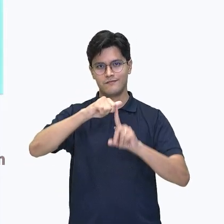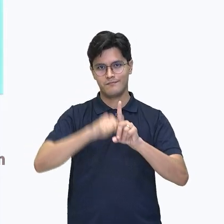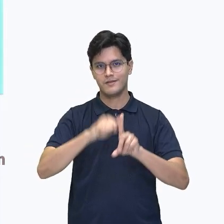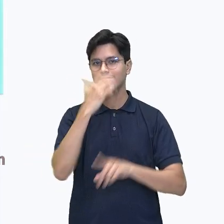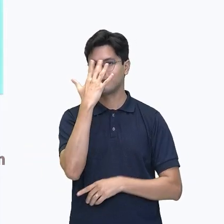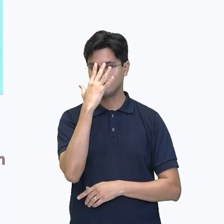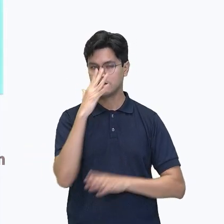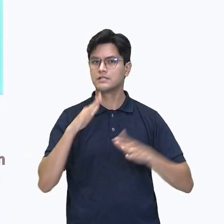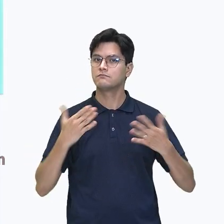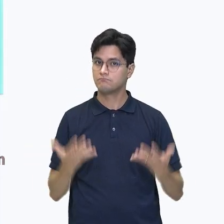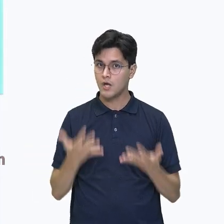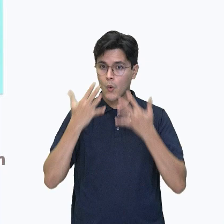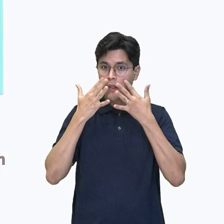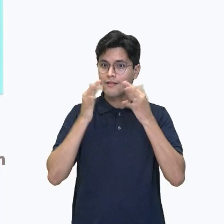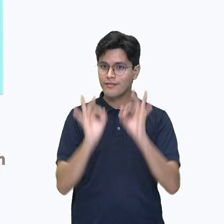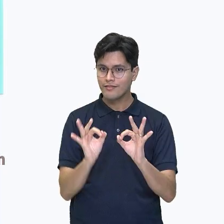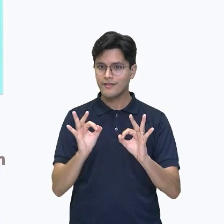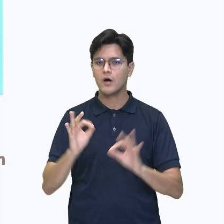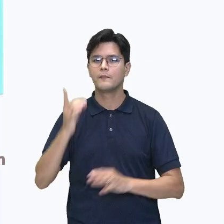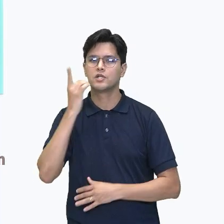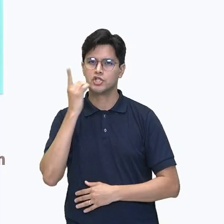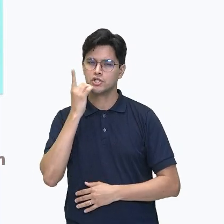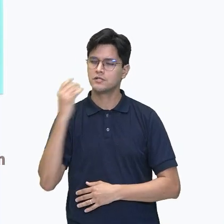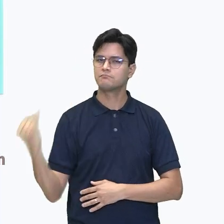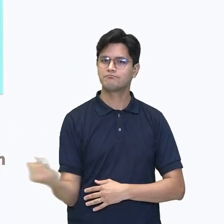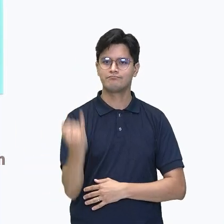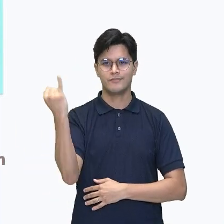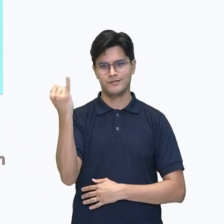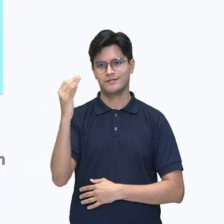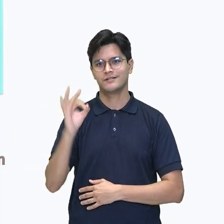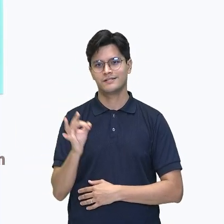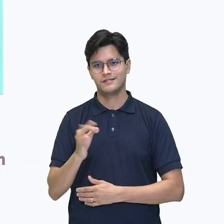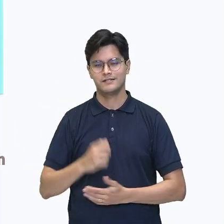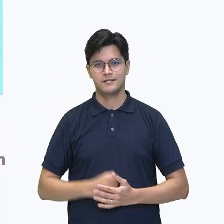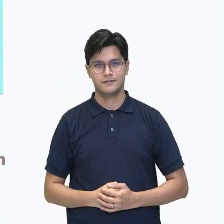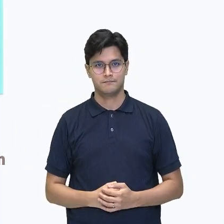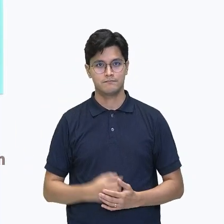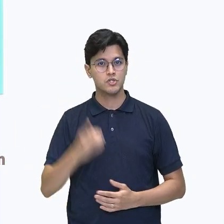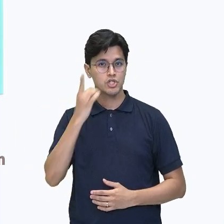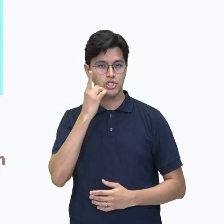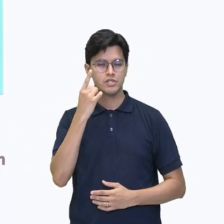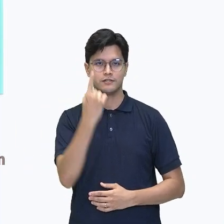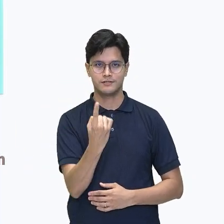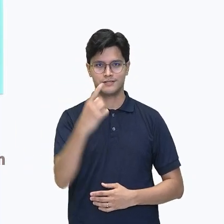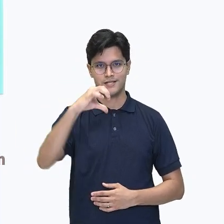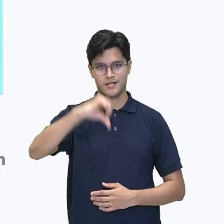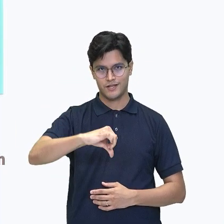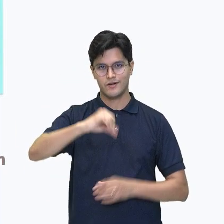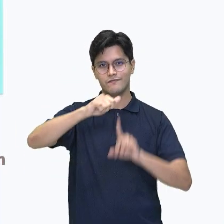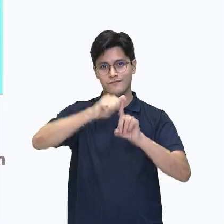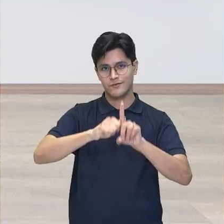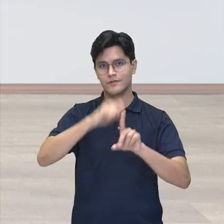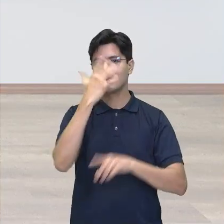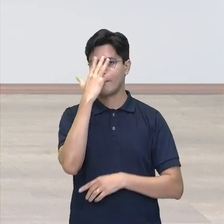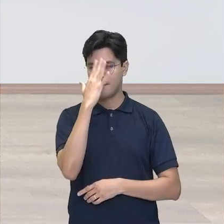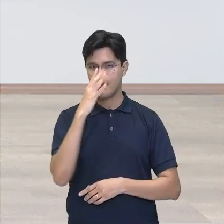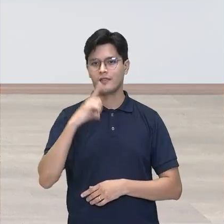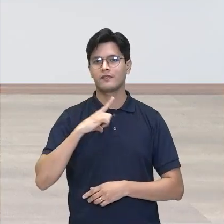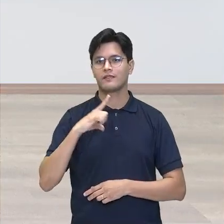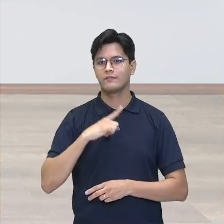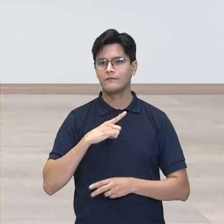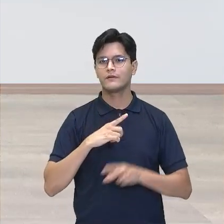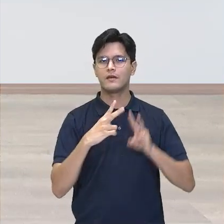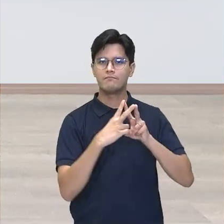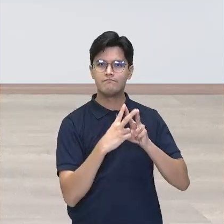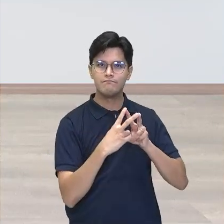essa data muitíssimo importante, né? Exatamente. E dia 19/2, professores, é com transmissão para todas as